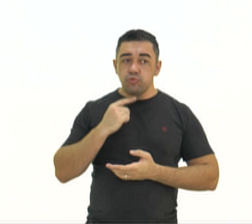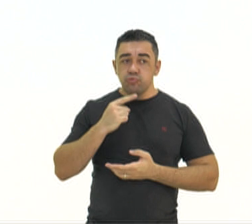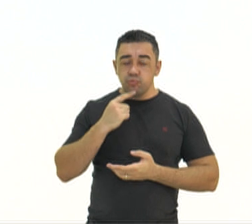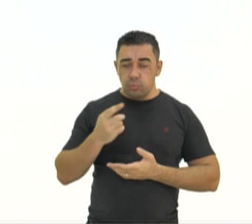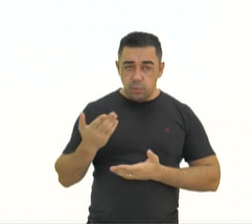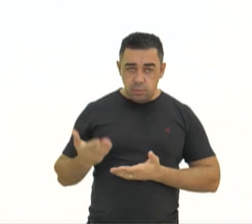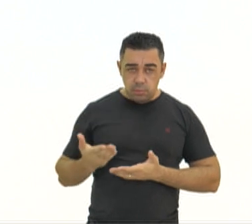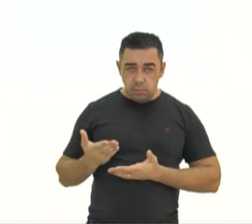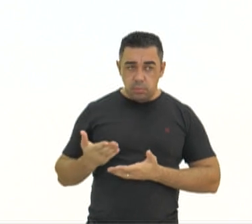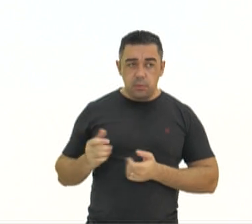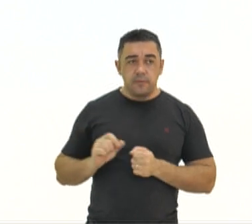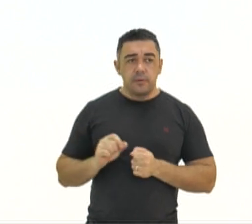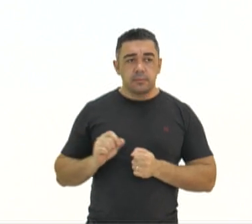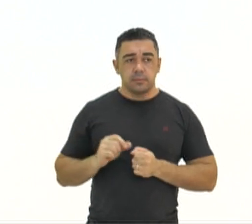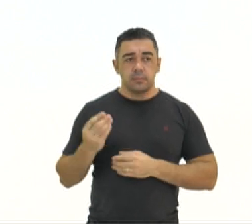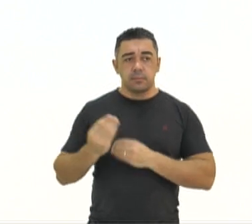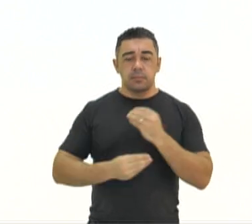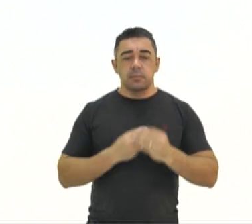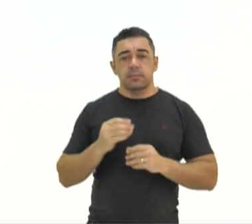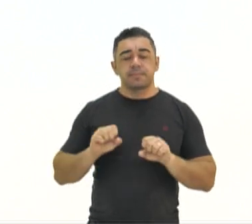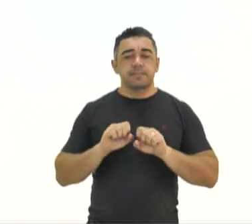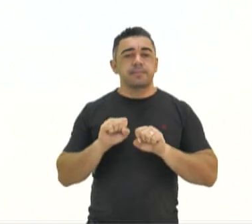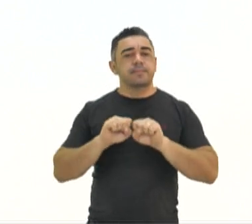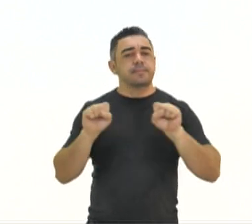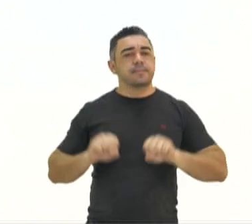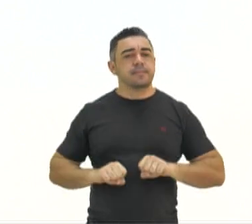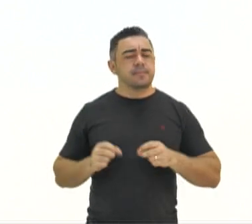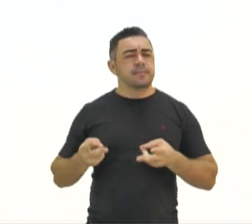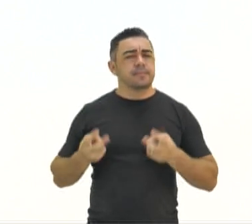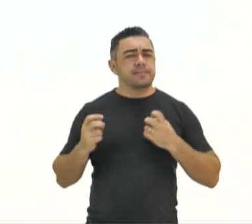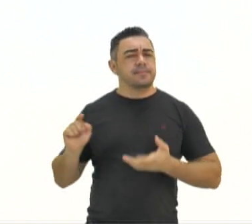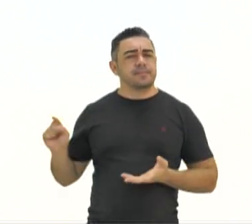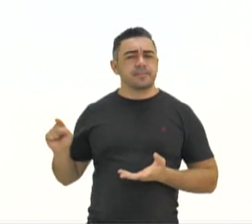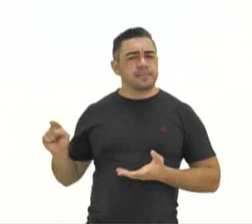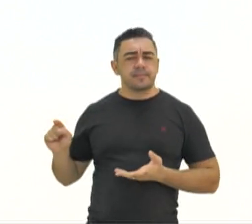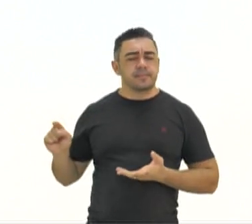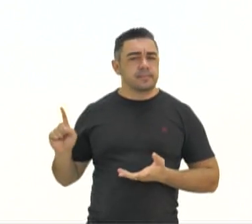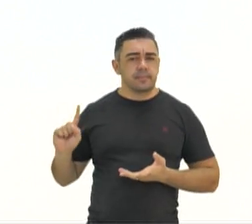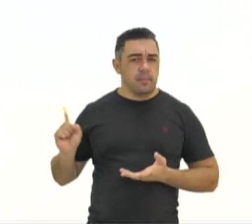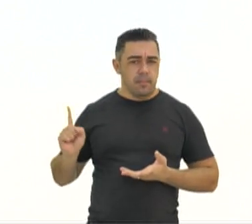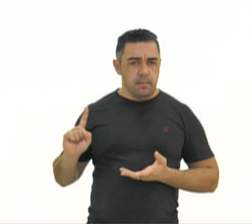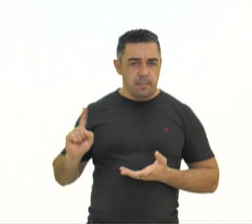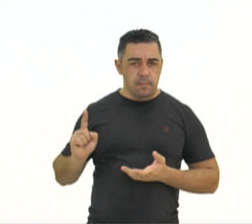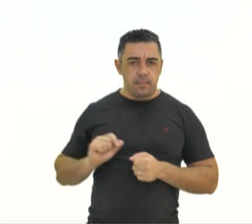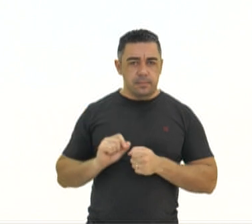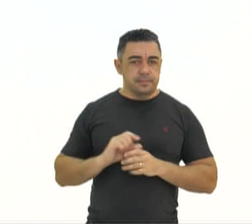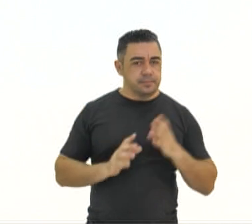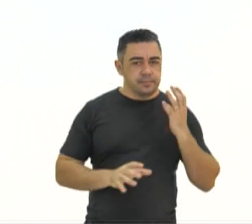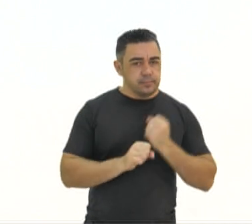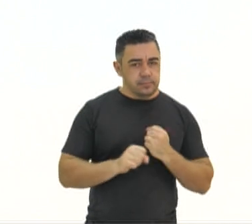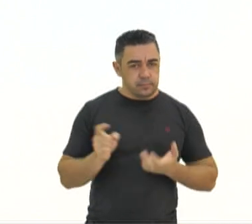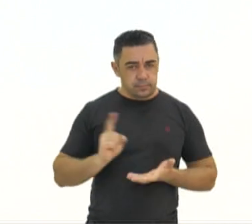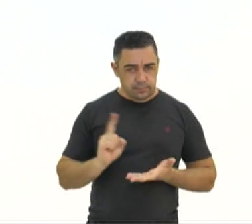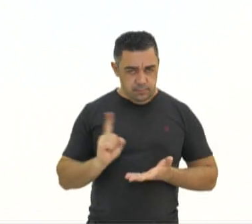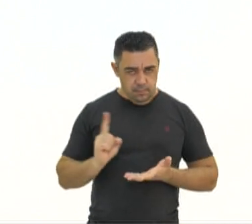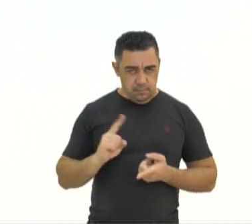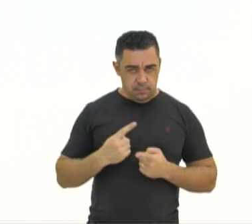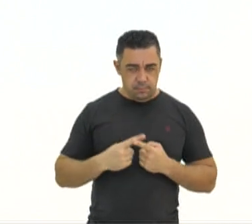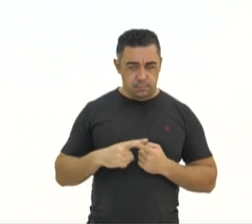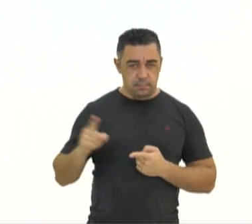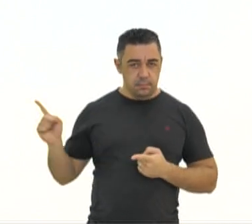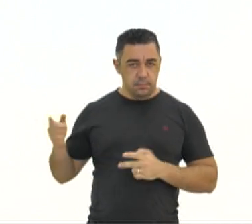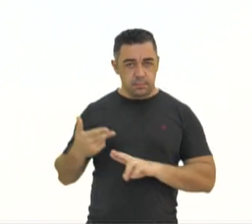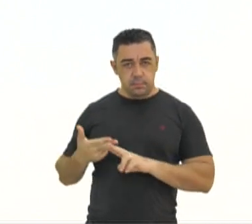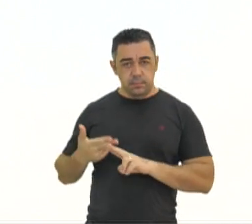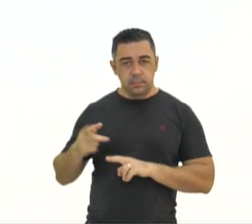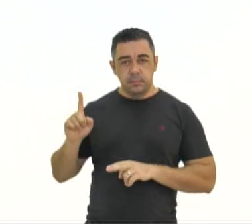duas equações. Eu vou resolver esse sistema. Nota que esse sistema aqui eu não estou resolvendo ele mais pelo método da soma. Aqui a gente vai